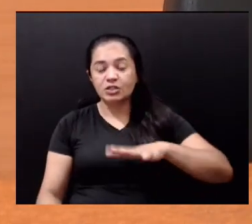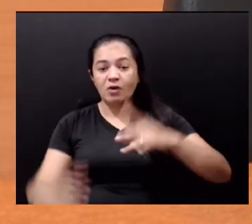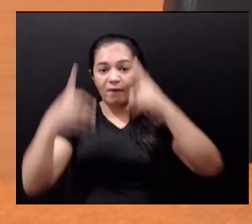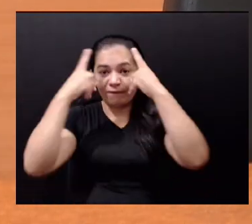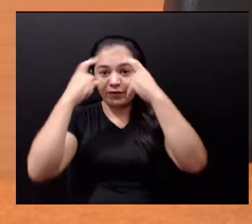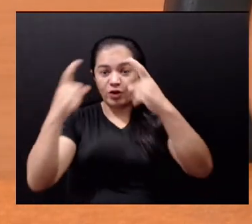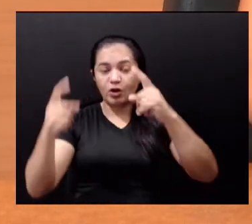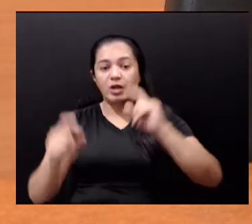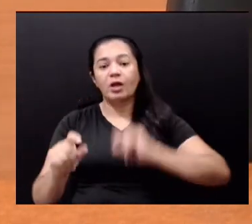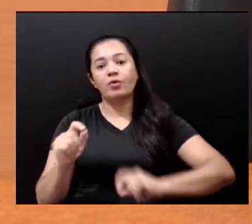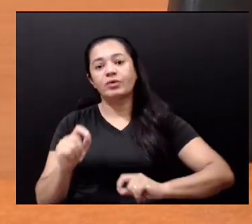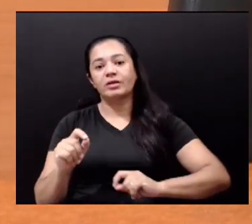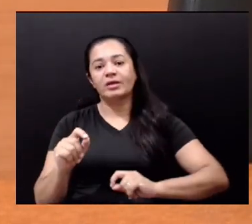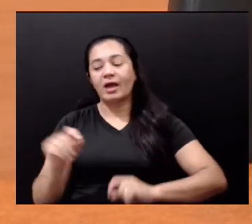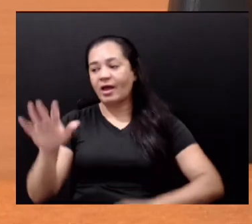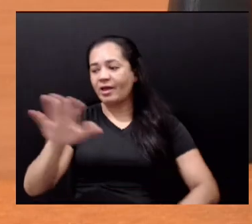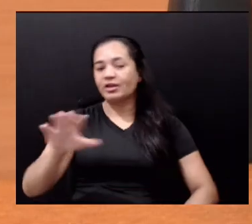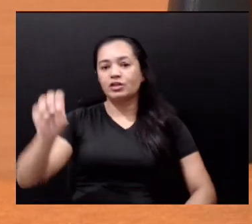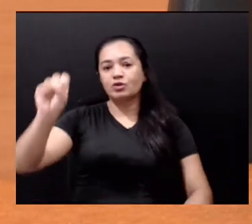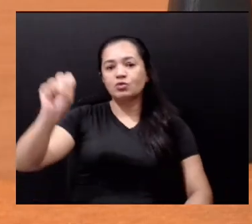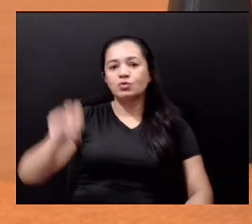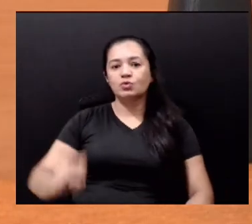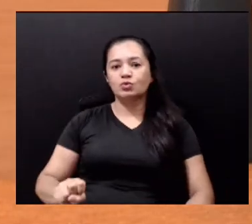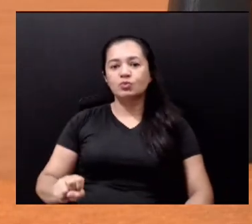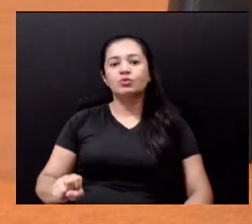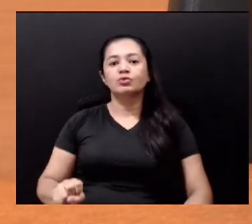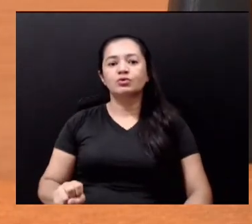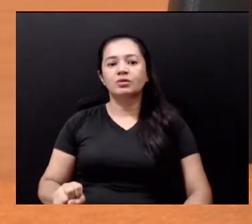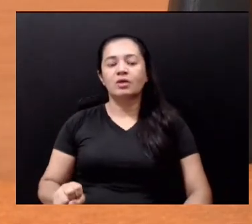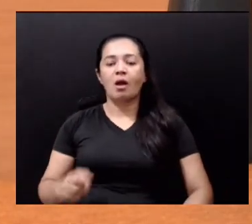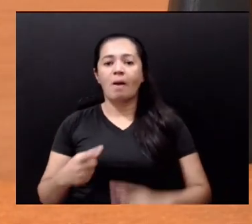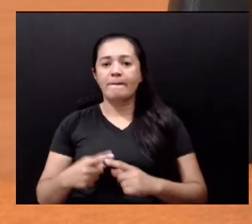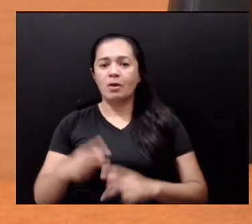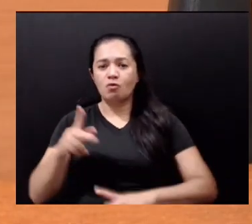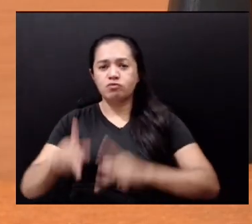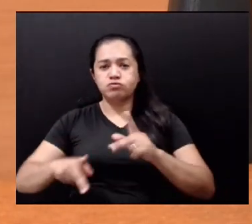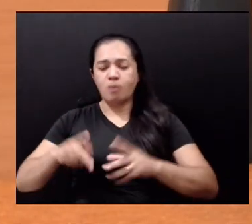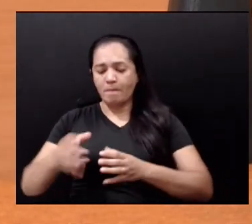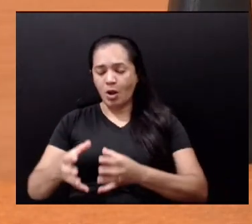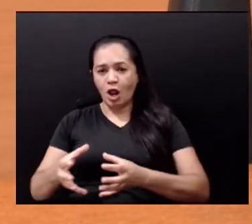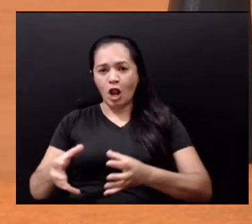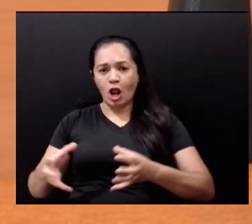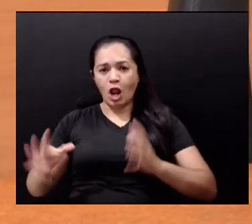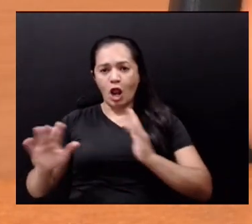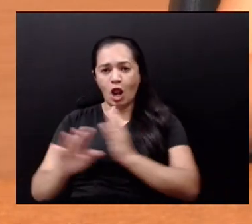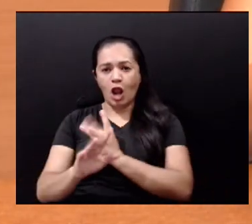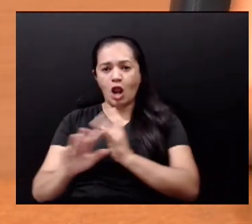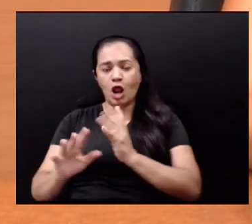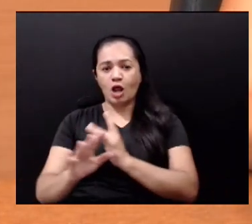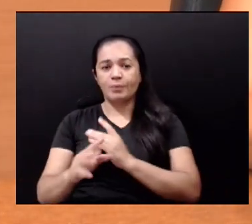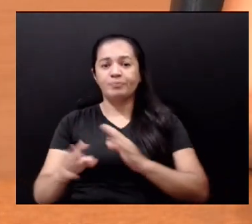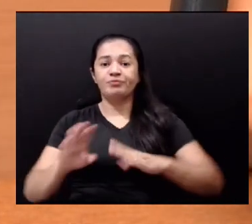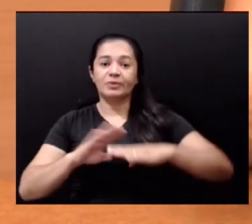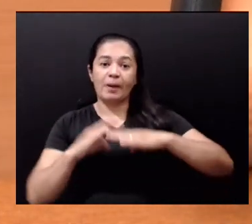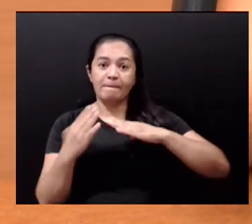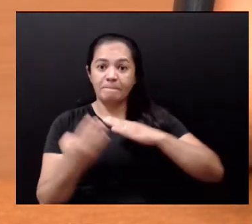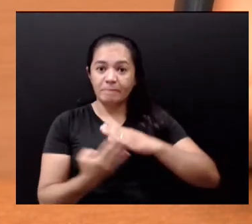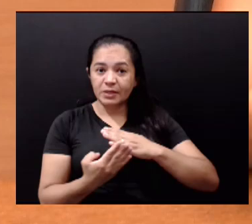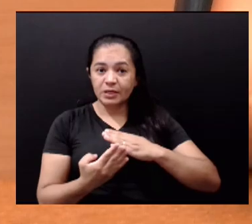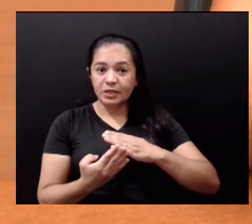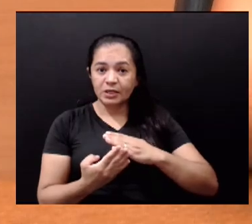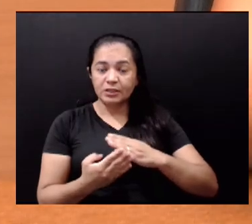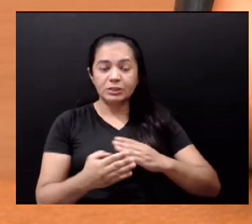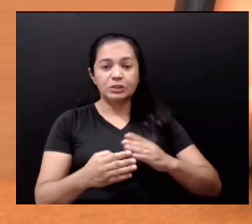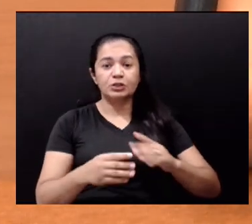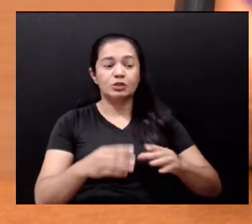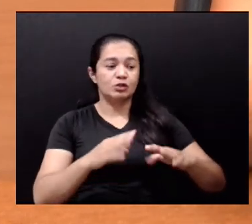sul, né, que é a região muito populosa, onde concentra bairros extremamente com pessoas vulneráveis,